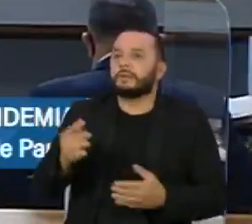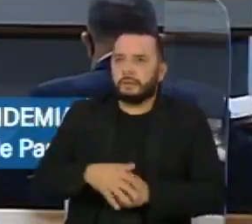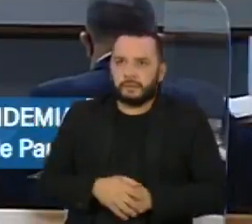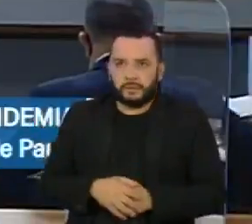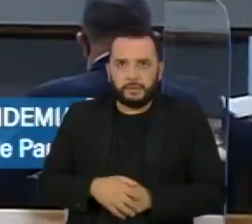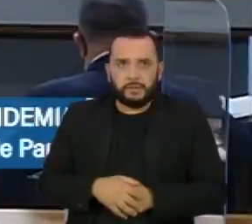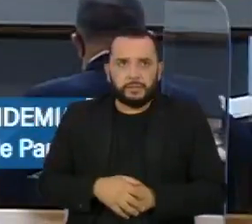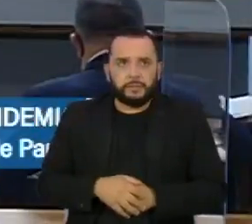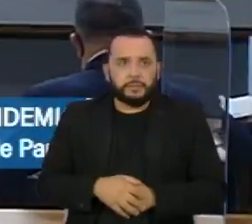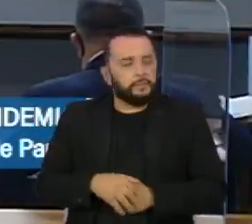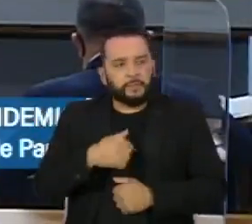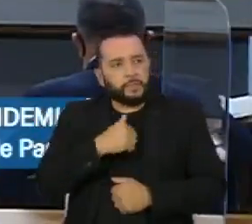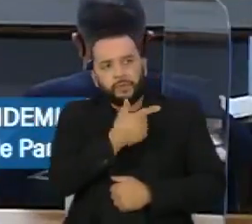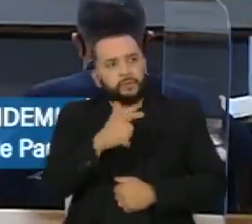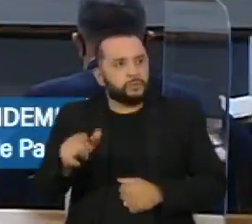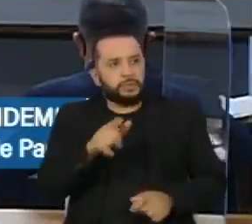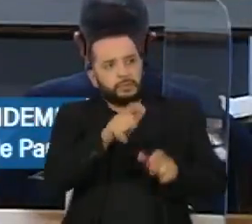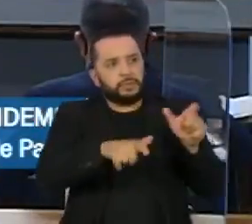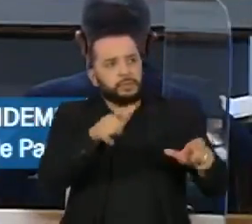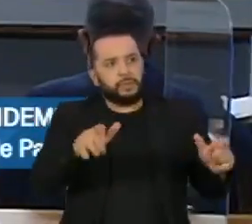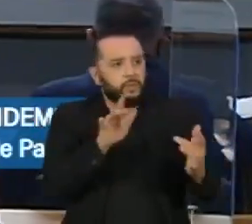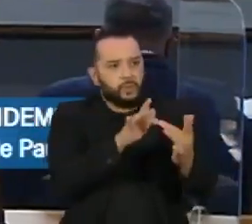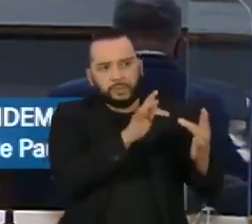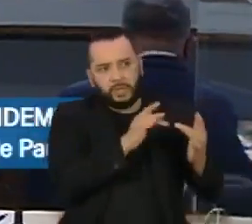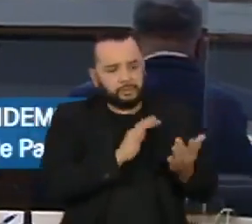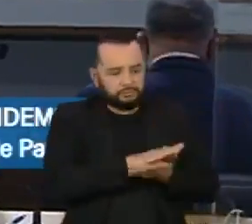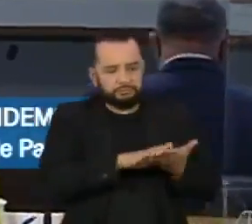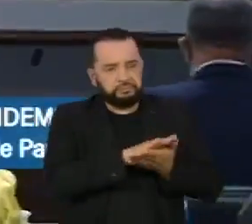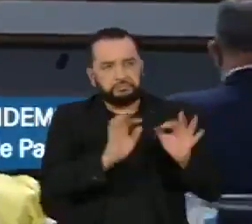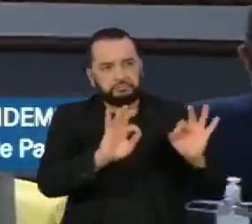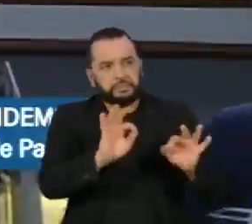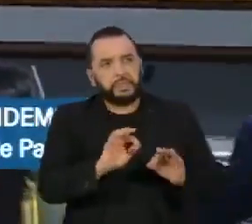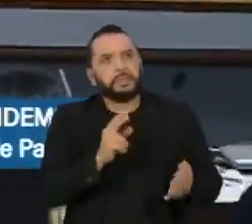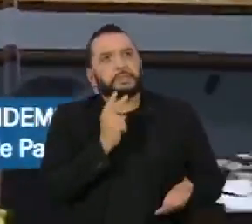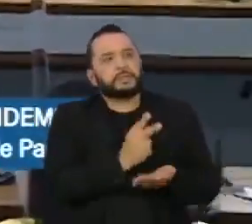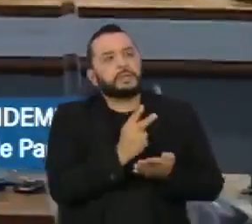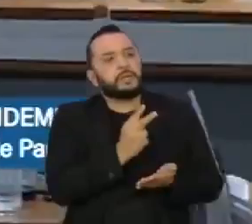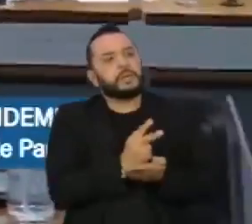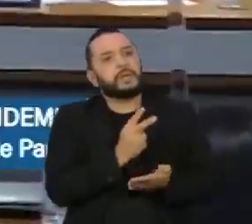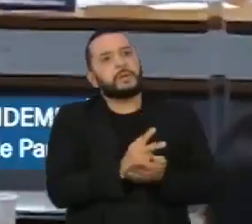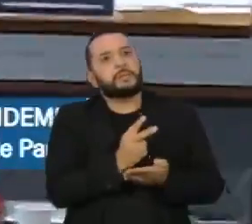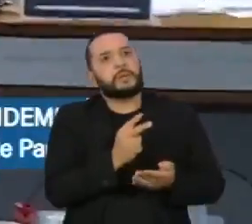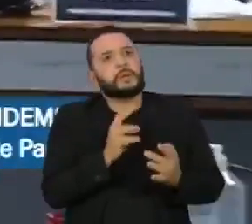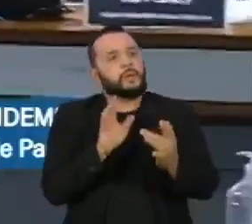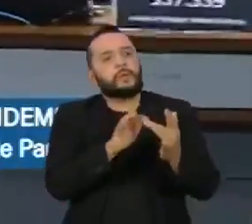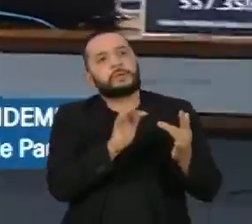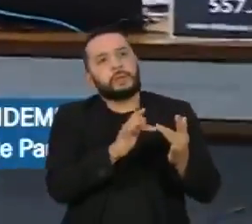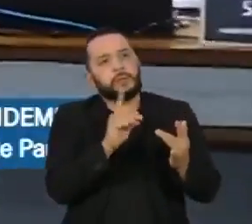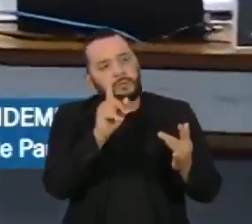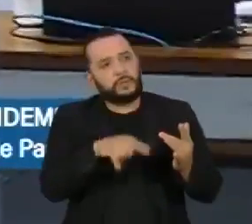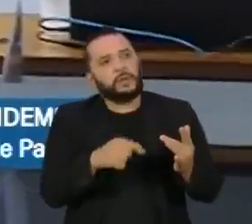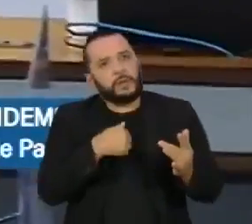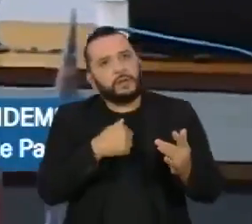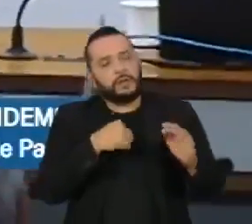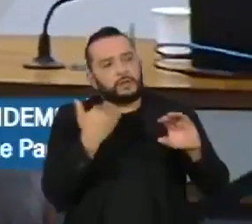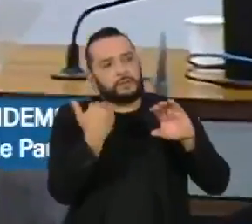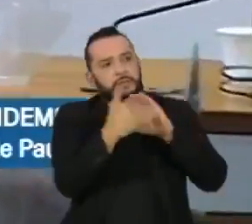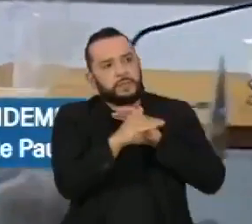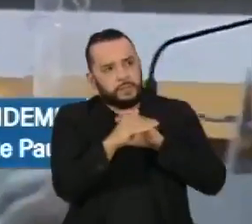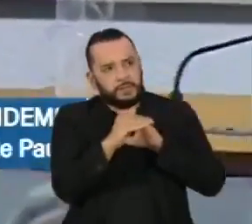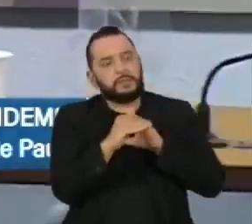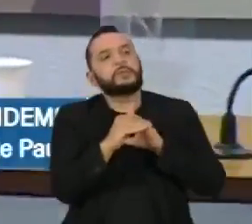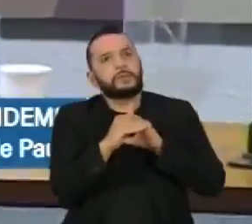Eu não tinha contatos. Os contatos que eu tinha era sempre de forma formal, de